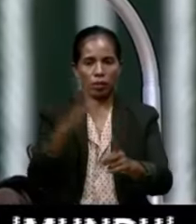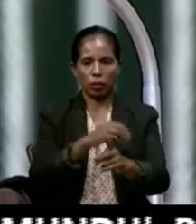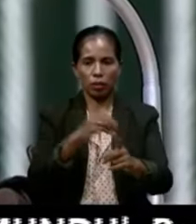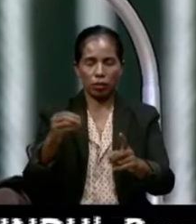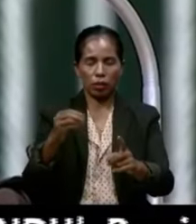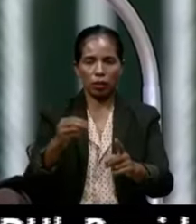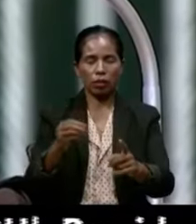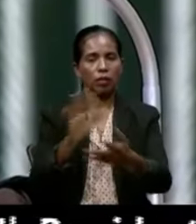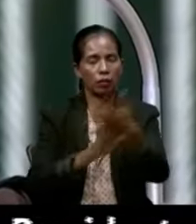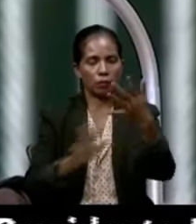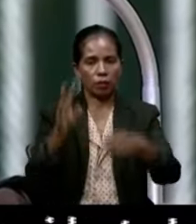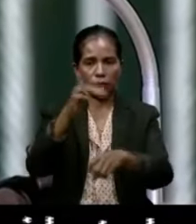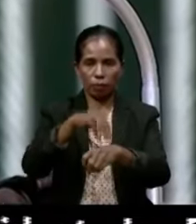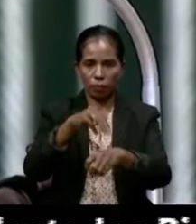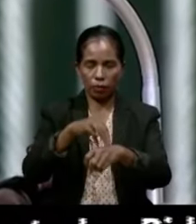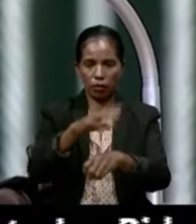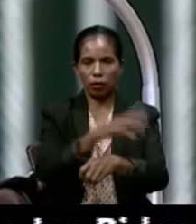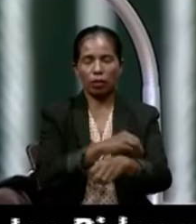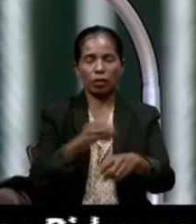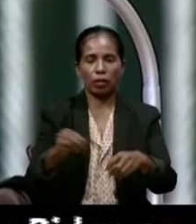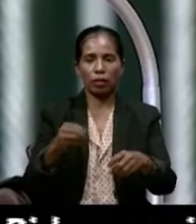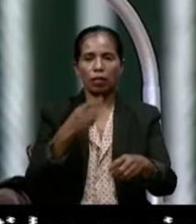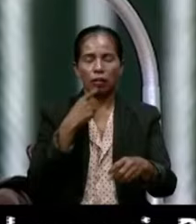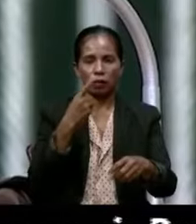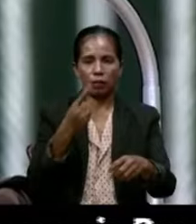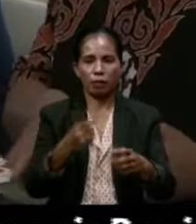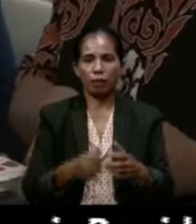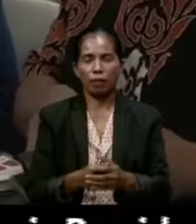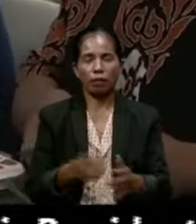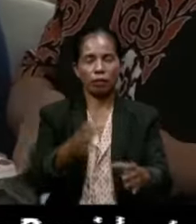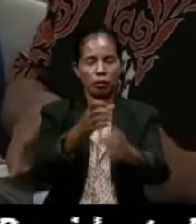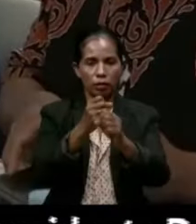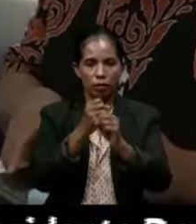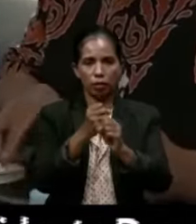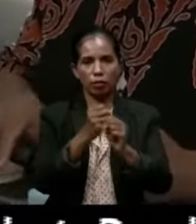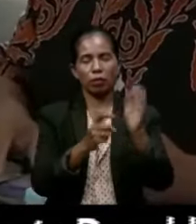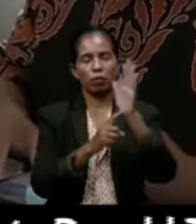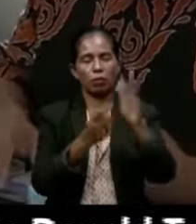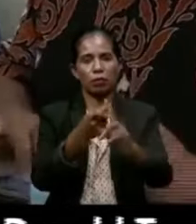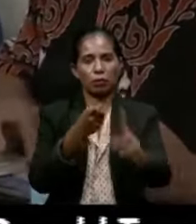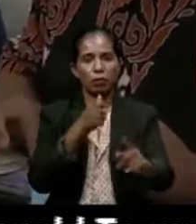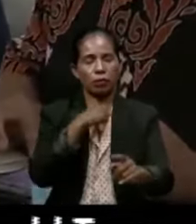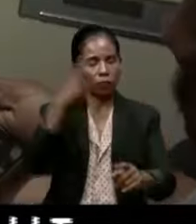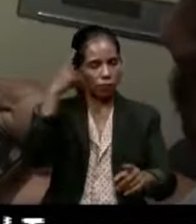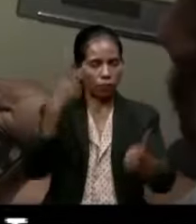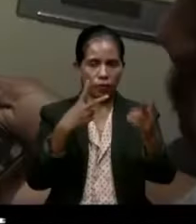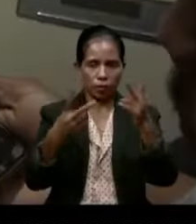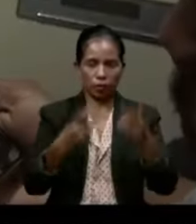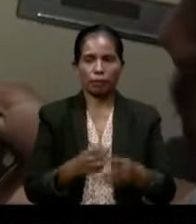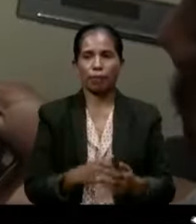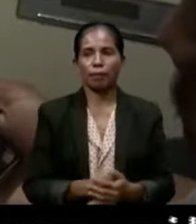visita inclui celebração Santa Missa Tasitolu tama media nacional sira se simu transmissão no si media Vaticano. A mídia nacional será